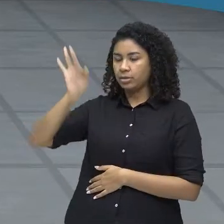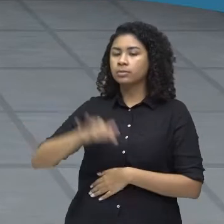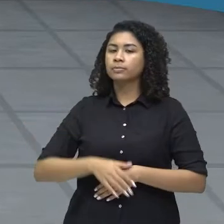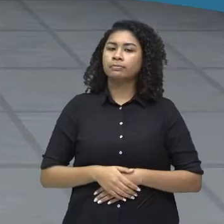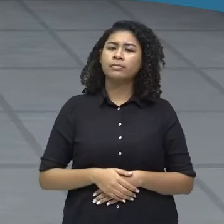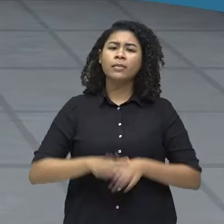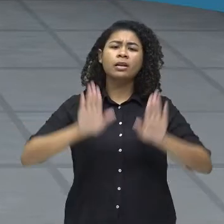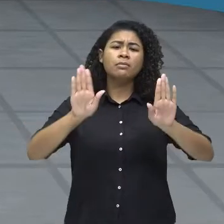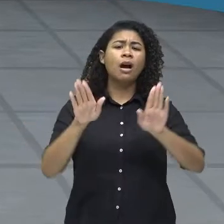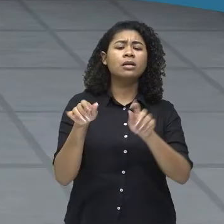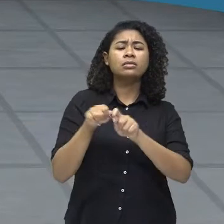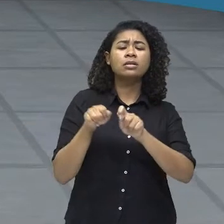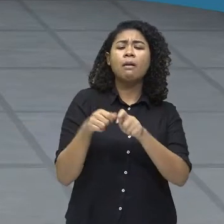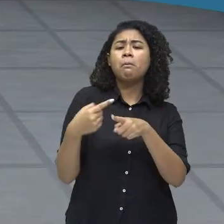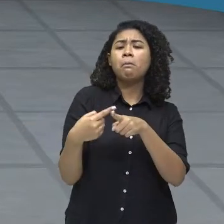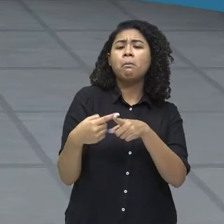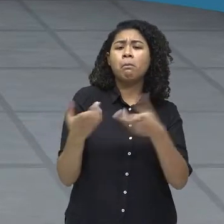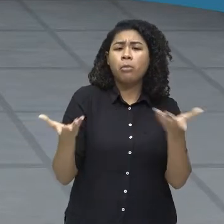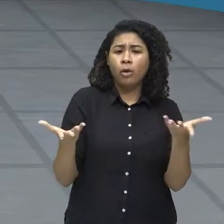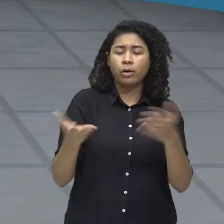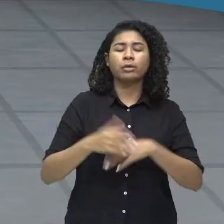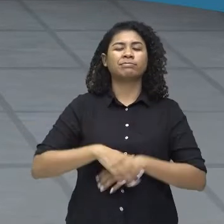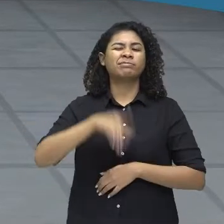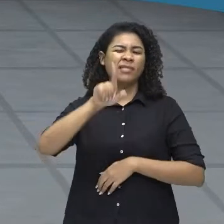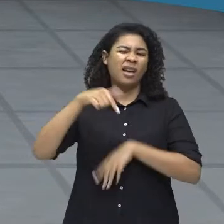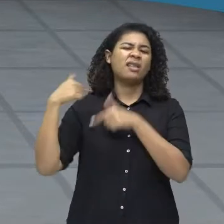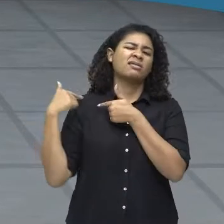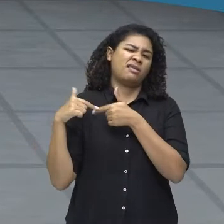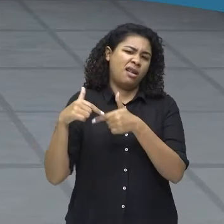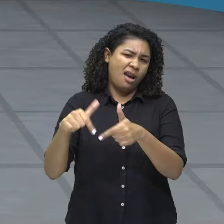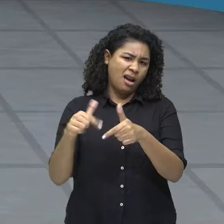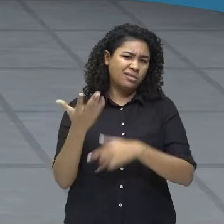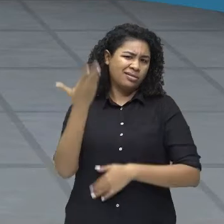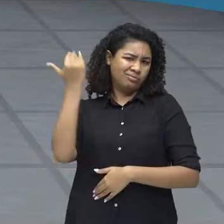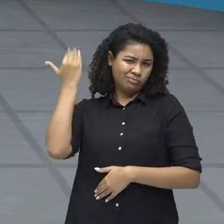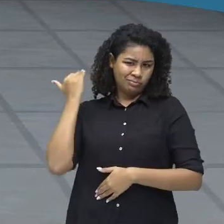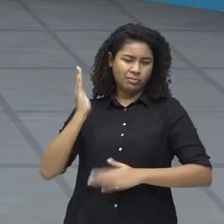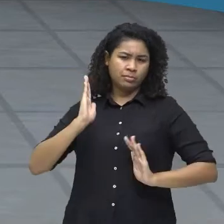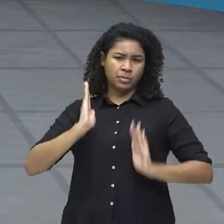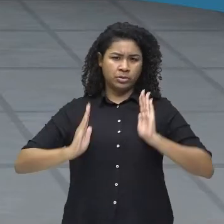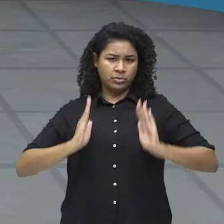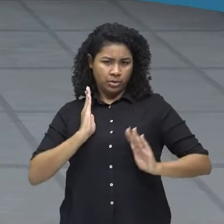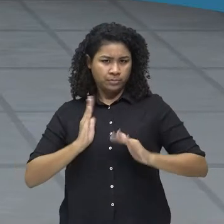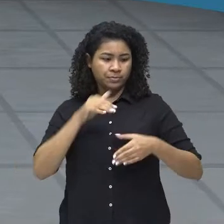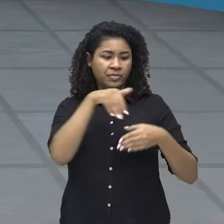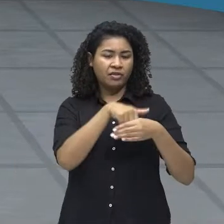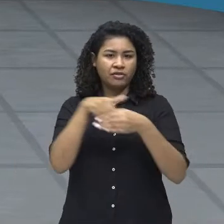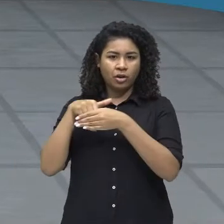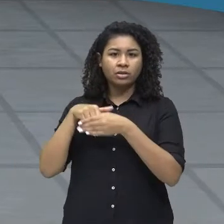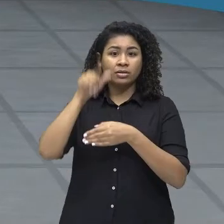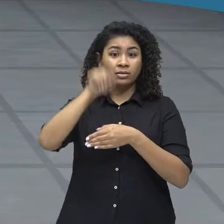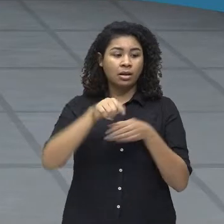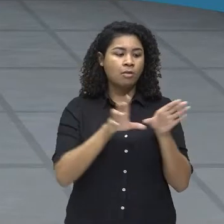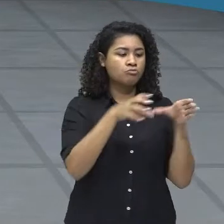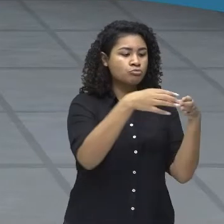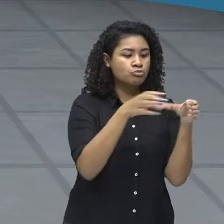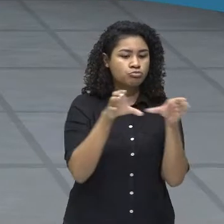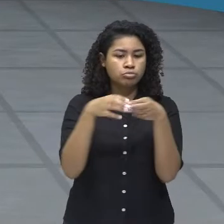professor? Porque era tradição naquela época, gente, que a votação seria por Estado. Vamos fazer a matemática